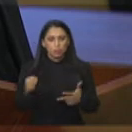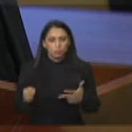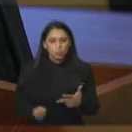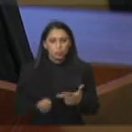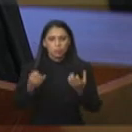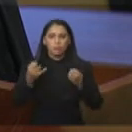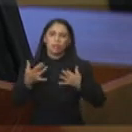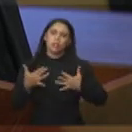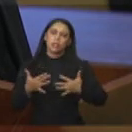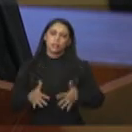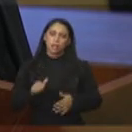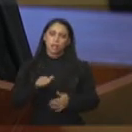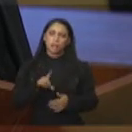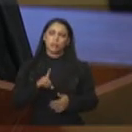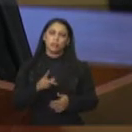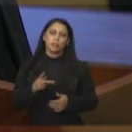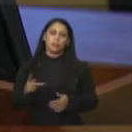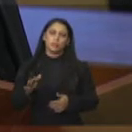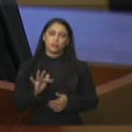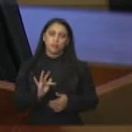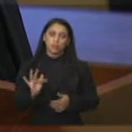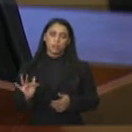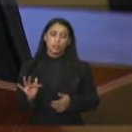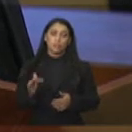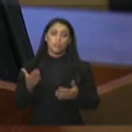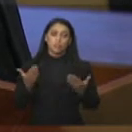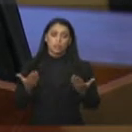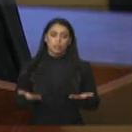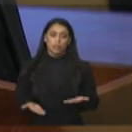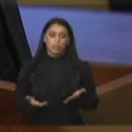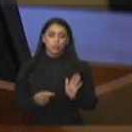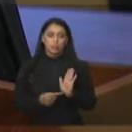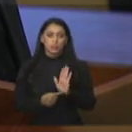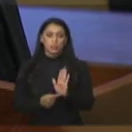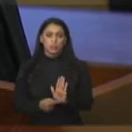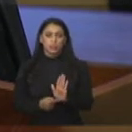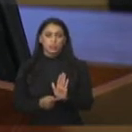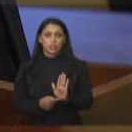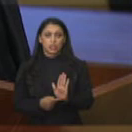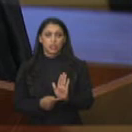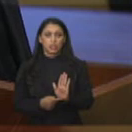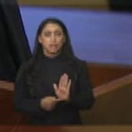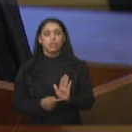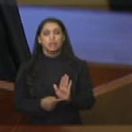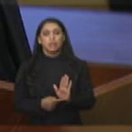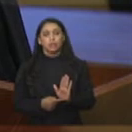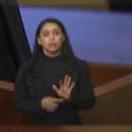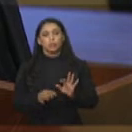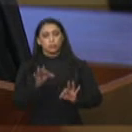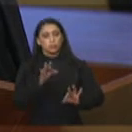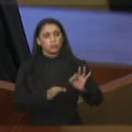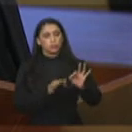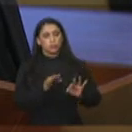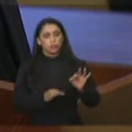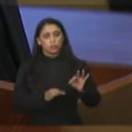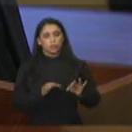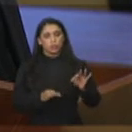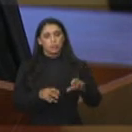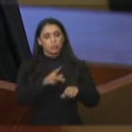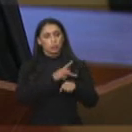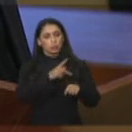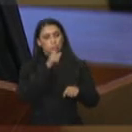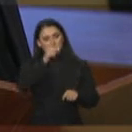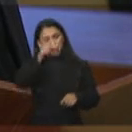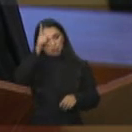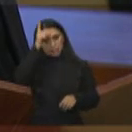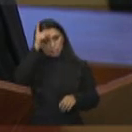justificar a admissão da arguição de descumprimento, explícita no modelo alemão, que está implícita no sistema criado